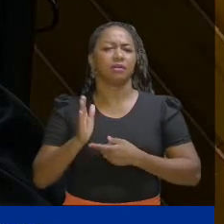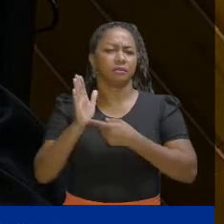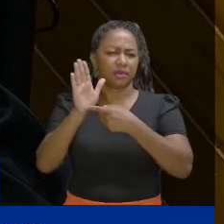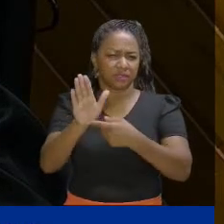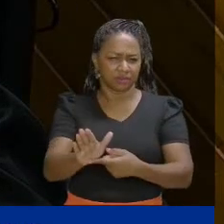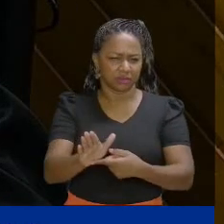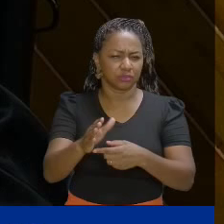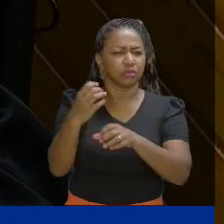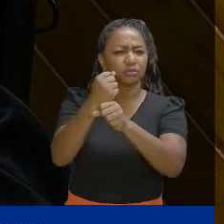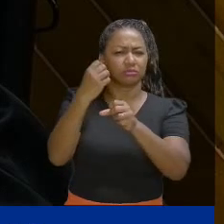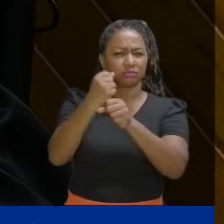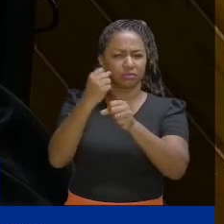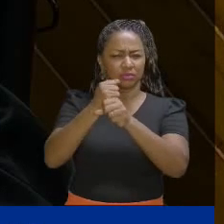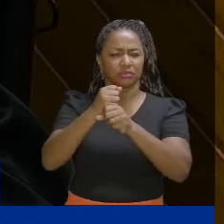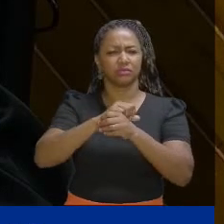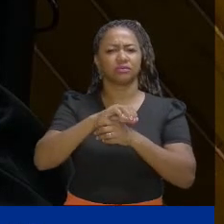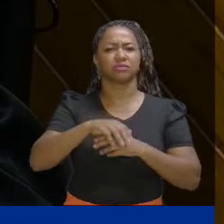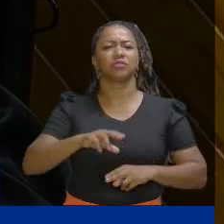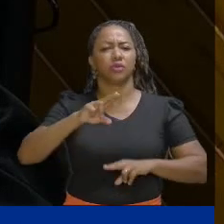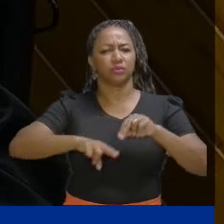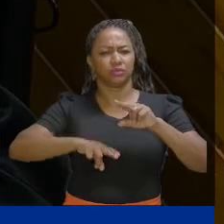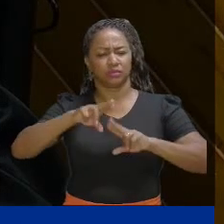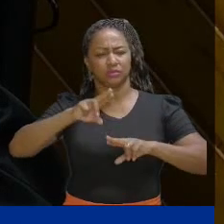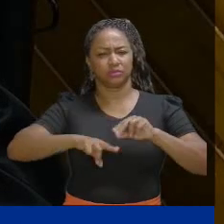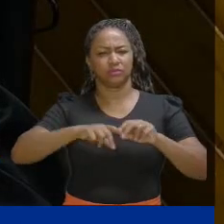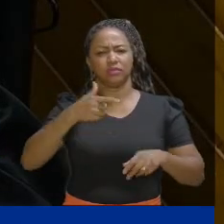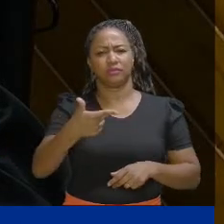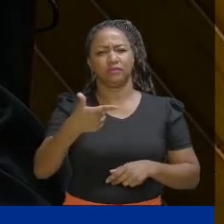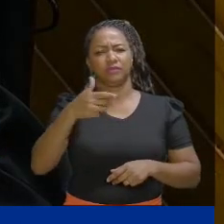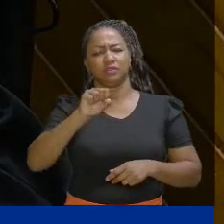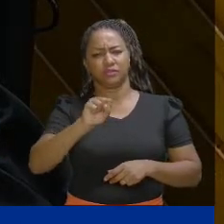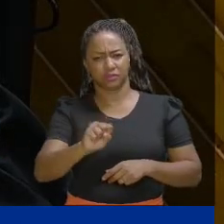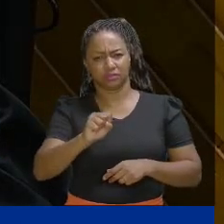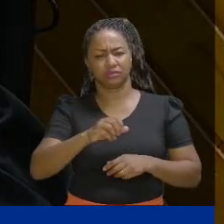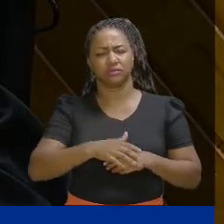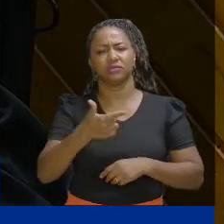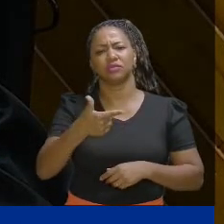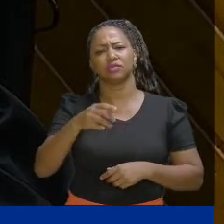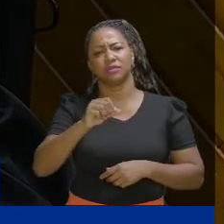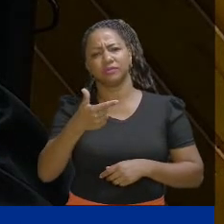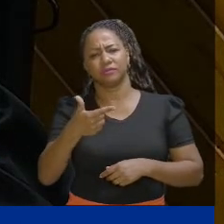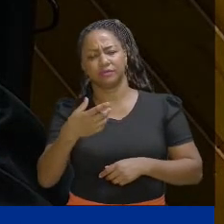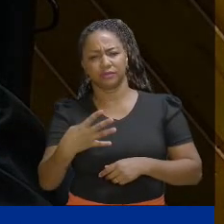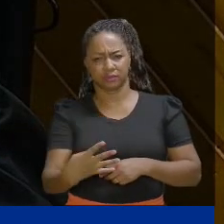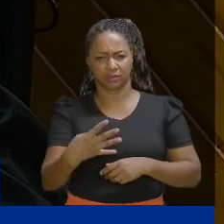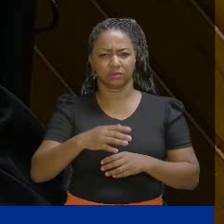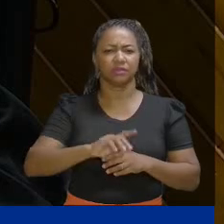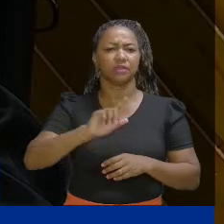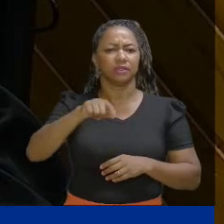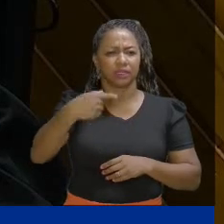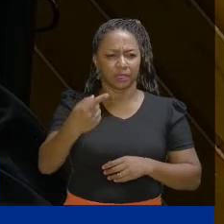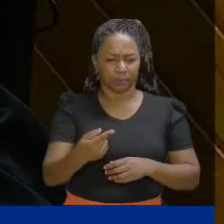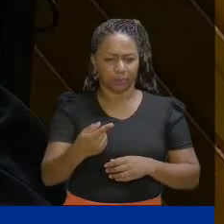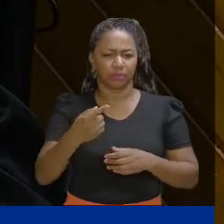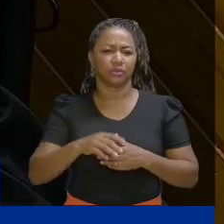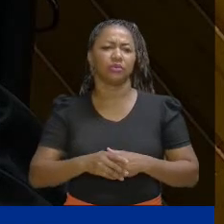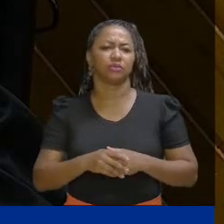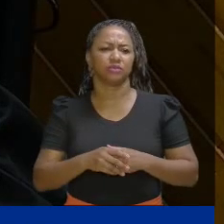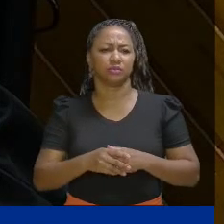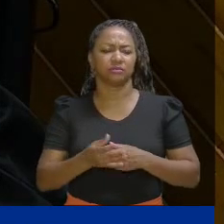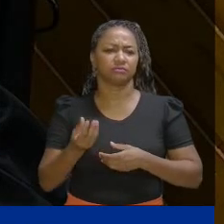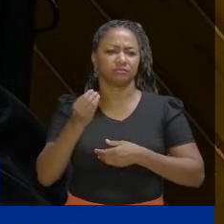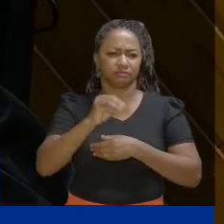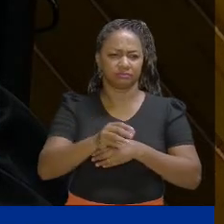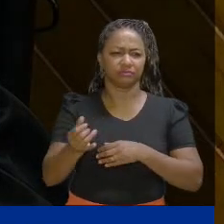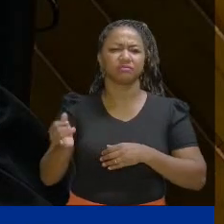apresentou suas contas em 28 de junho de 2024, após a autuação e publicação